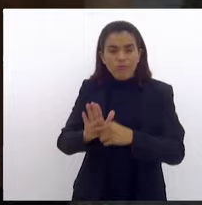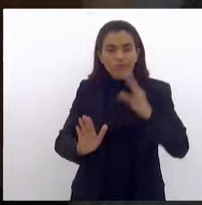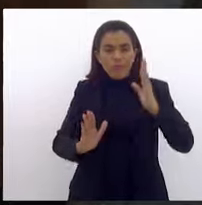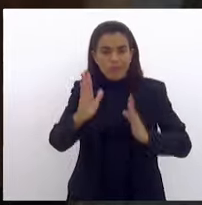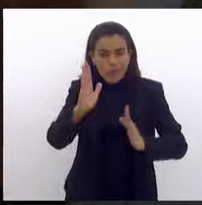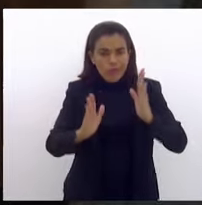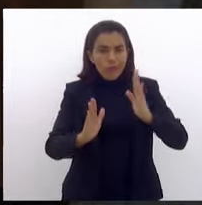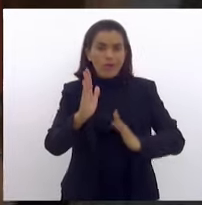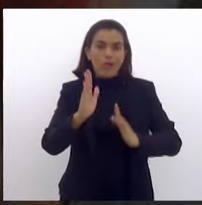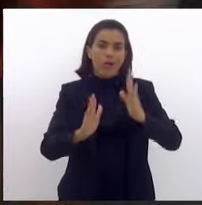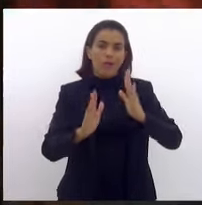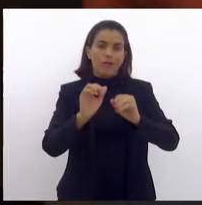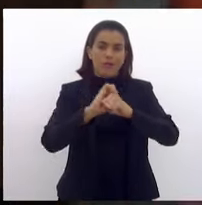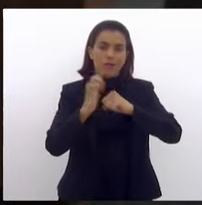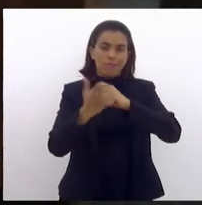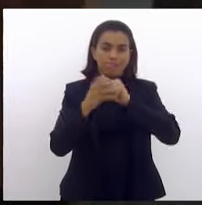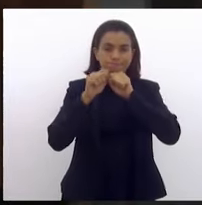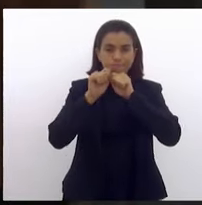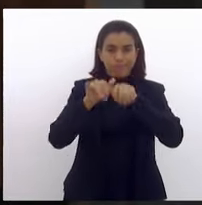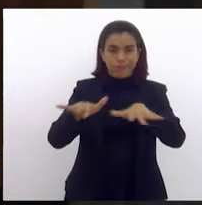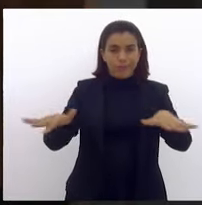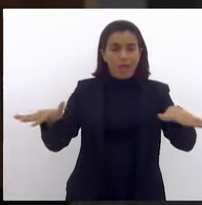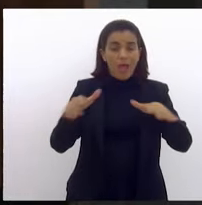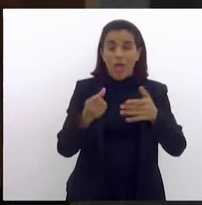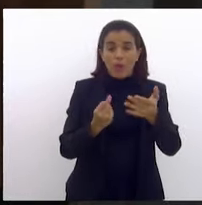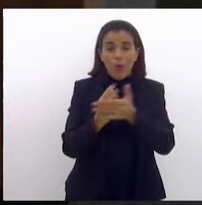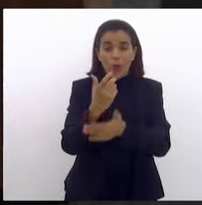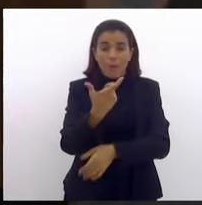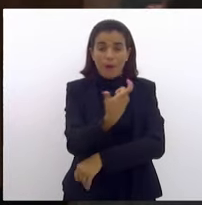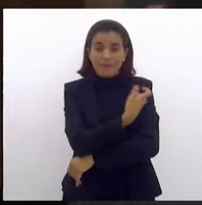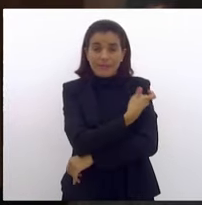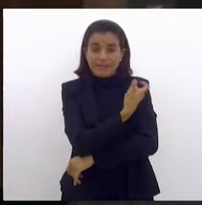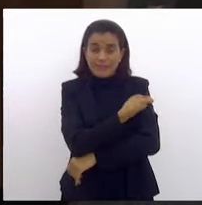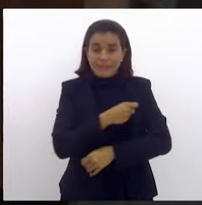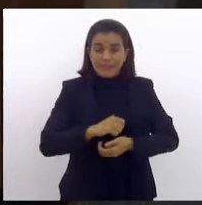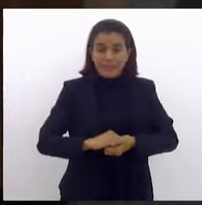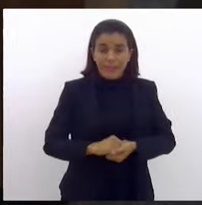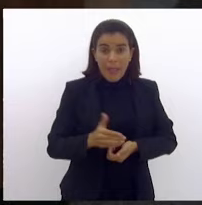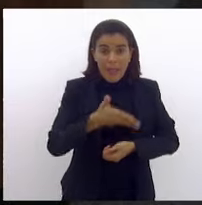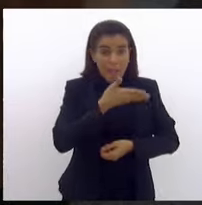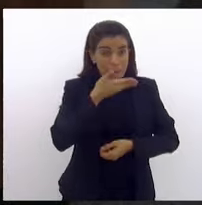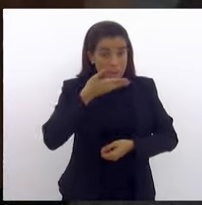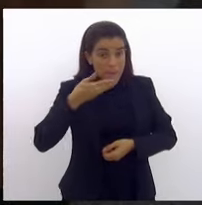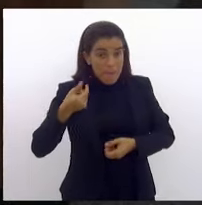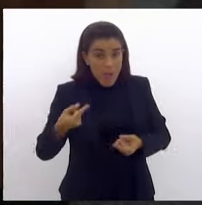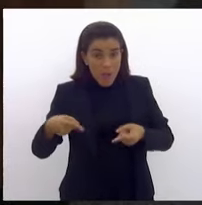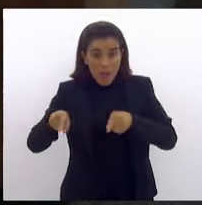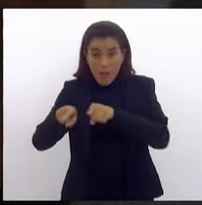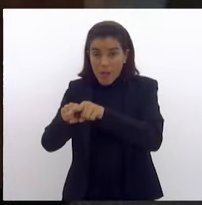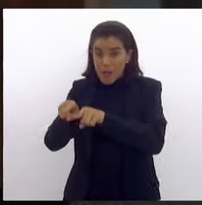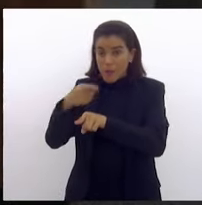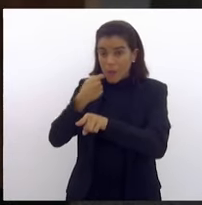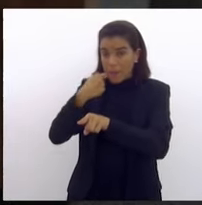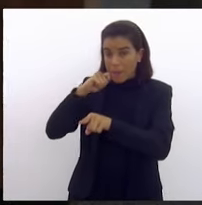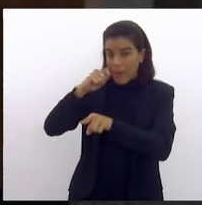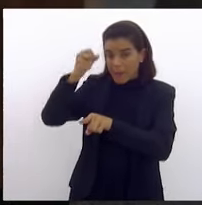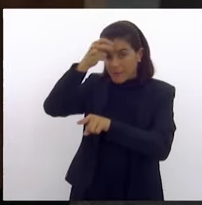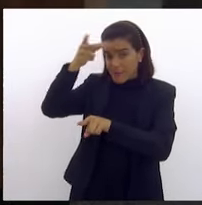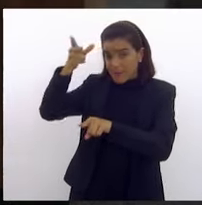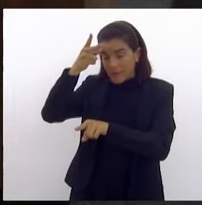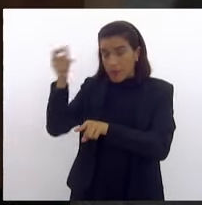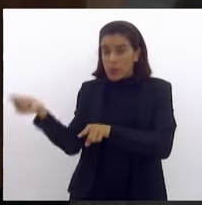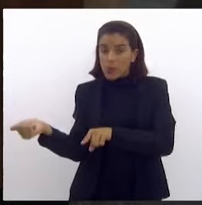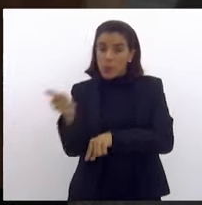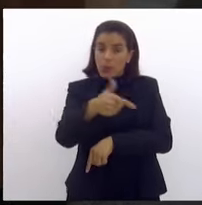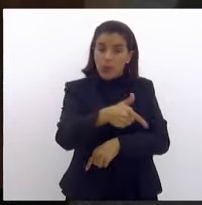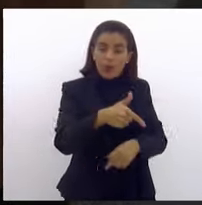o processo de pandemia a não comprar vacina. É muito melhor ser aliada do Eduardo Paes do que